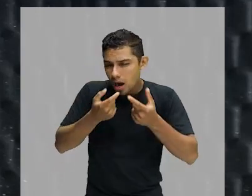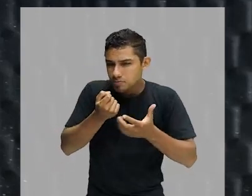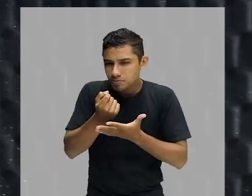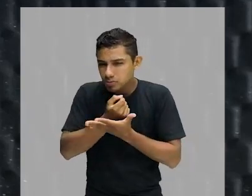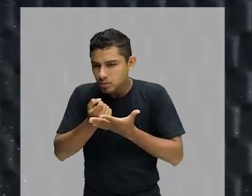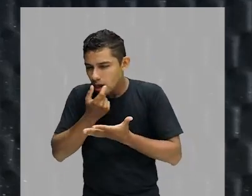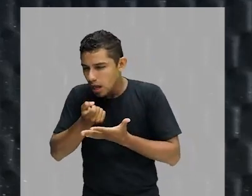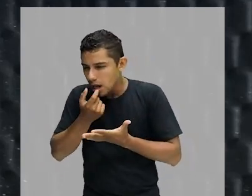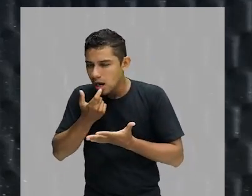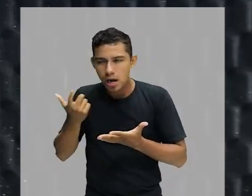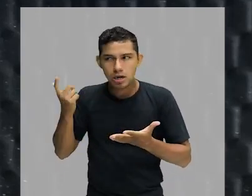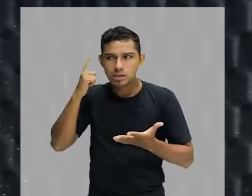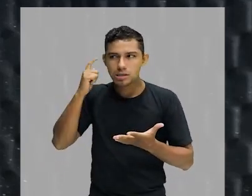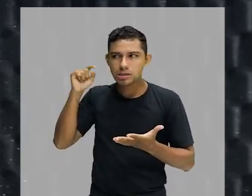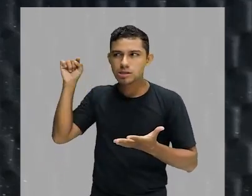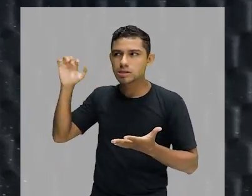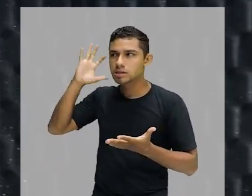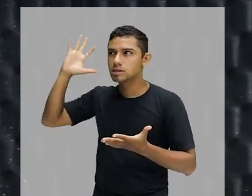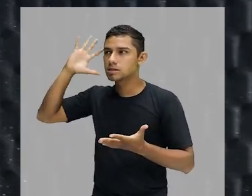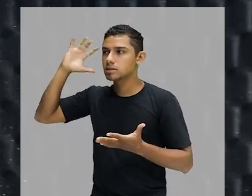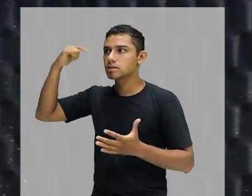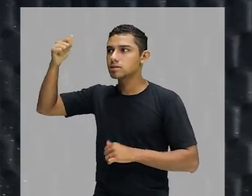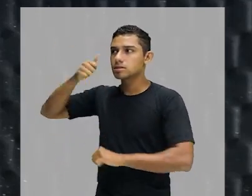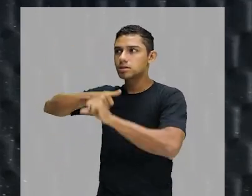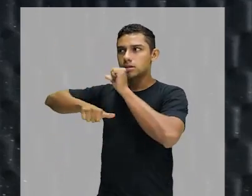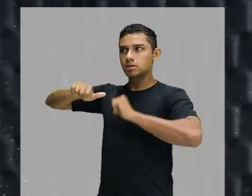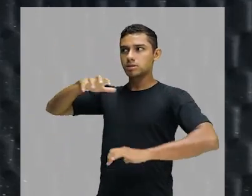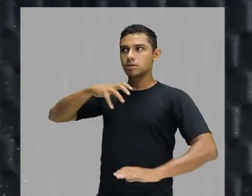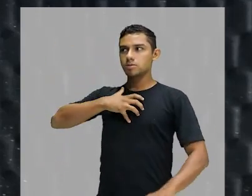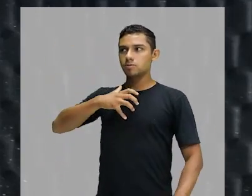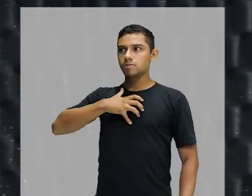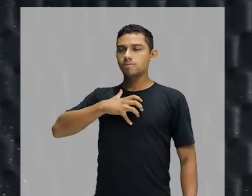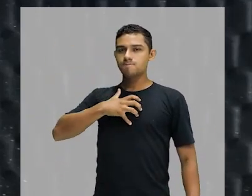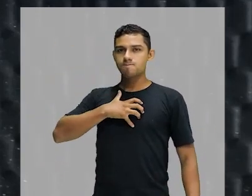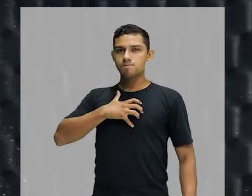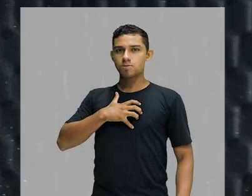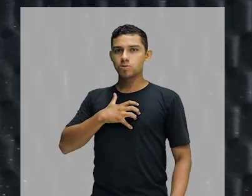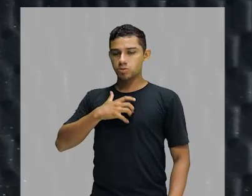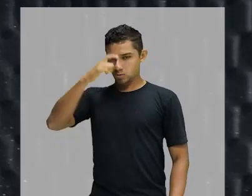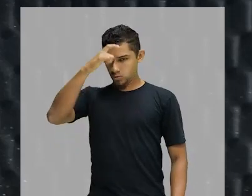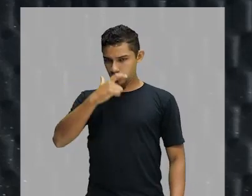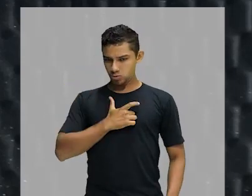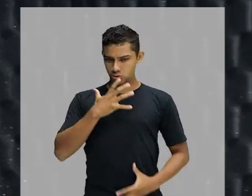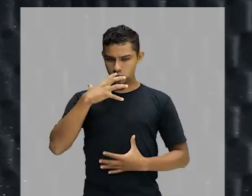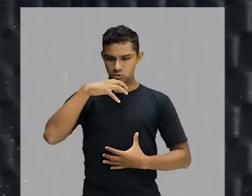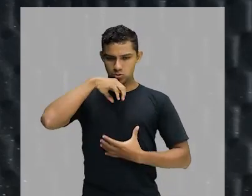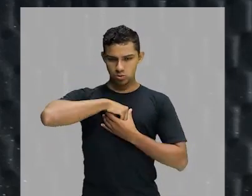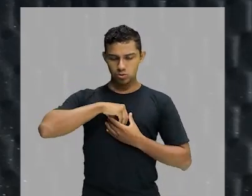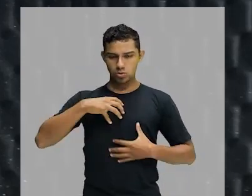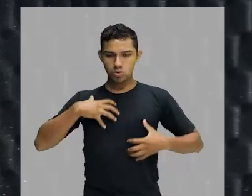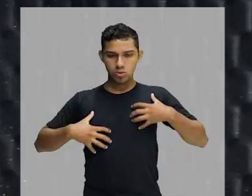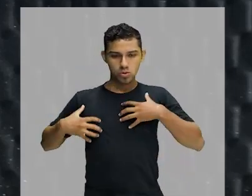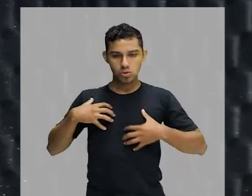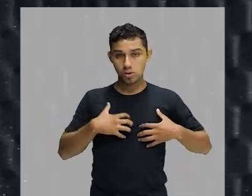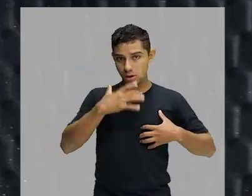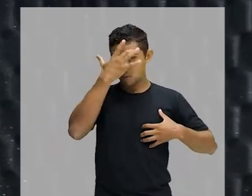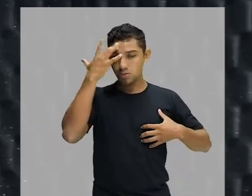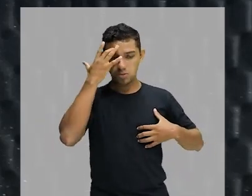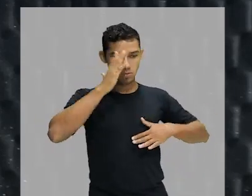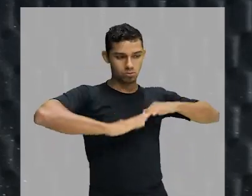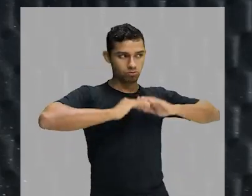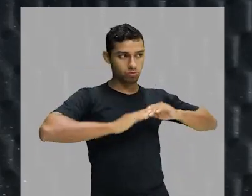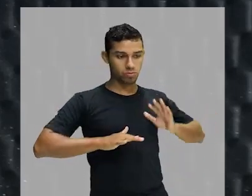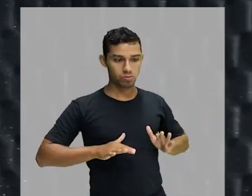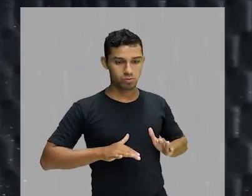medicamento sintético, natural, que ele altere o funcionamento do organismo de um atleta, que ele melhore